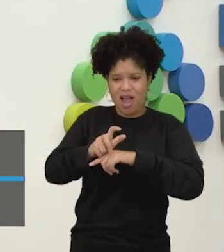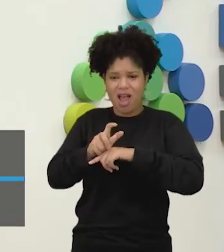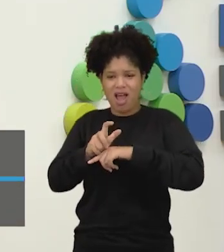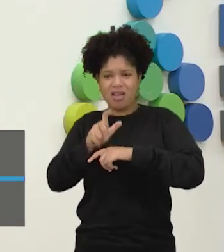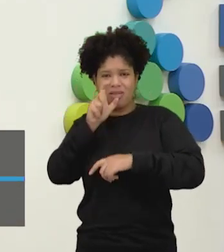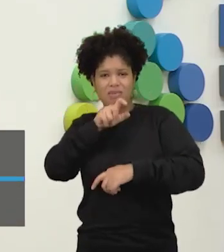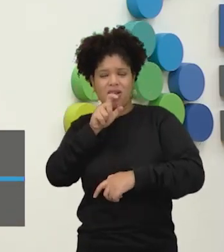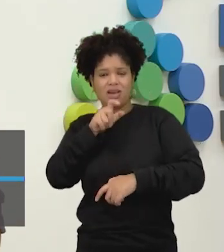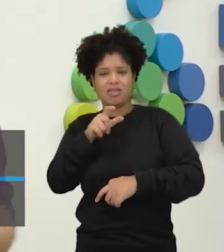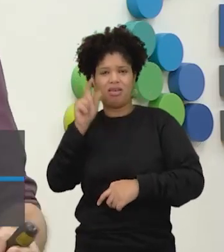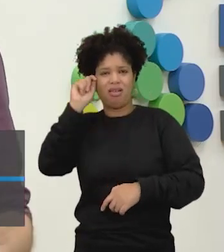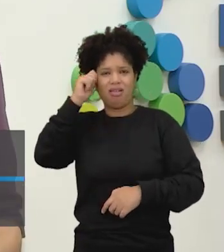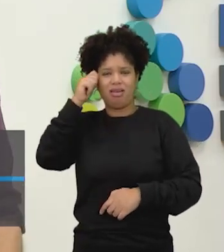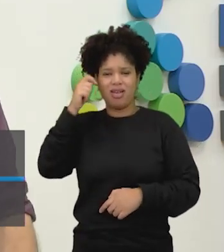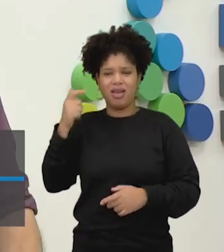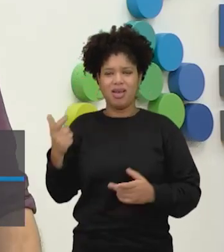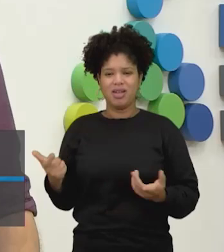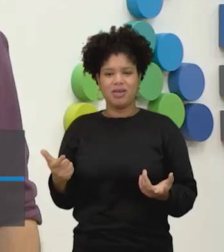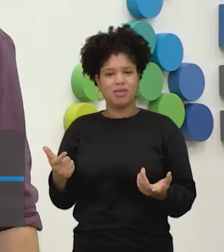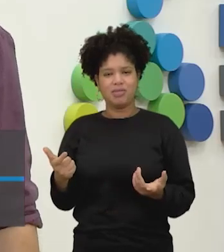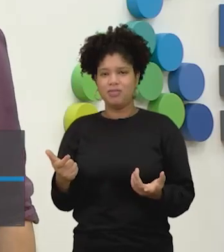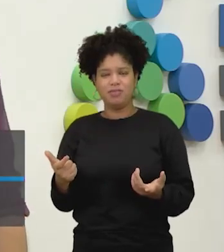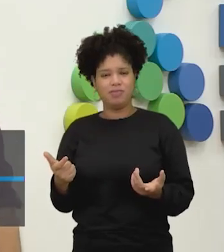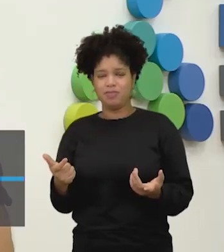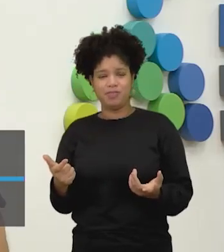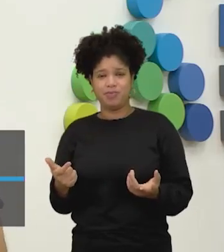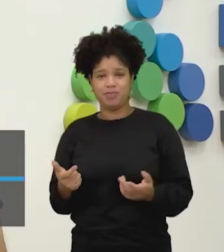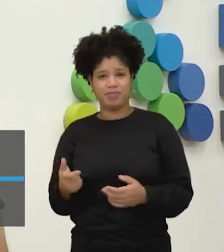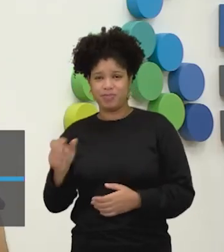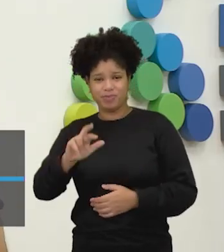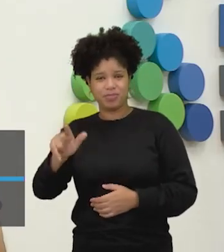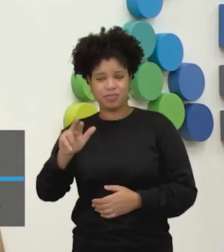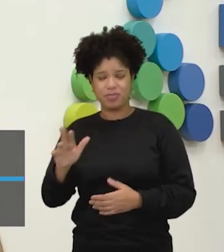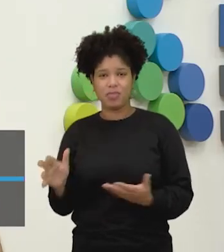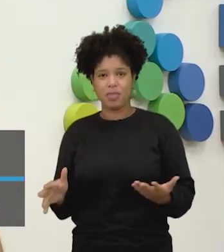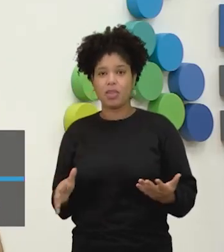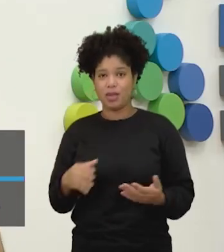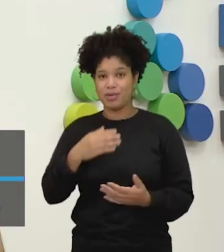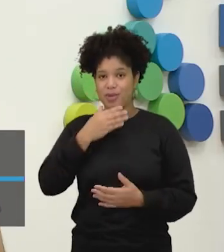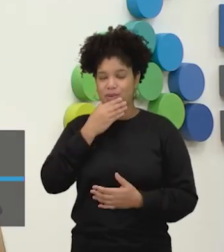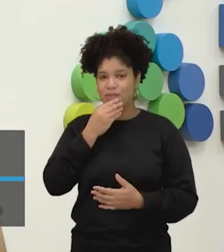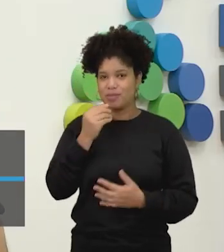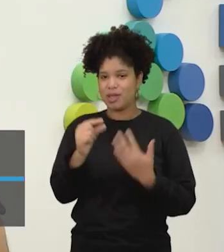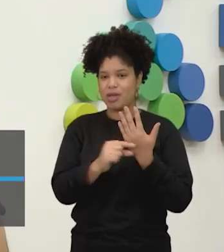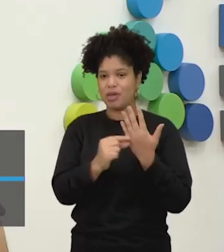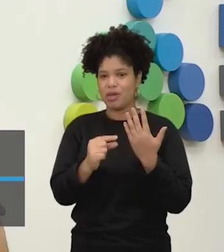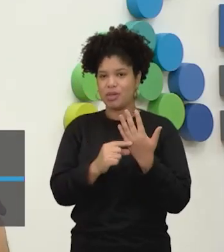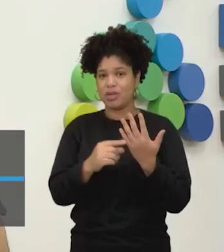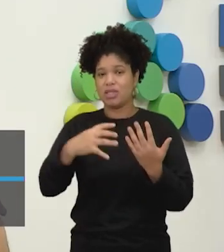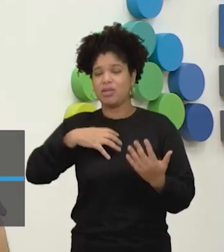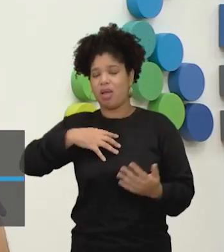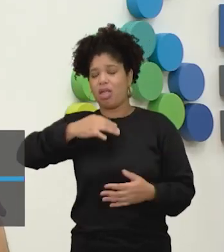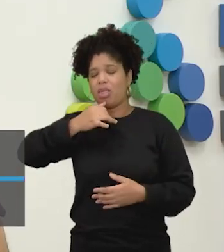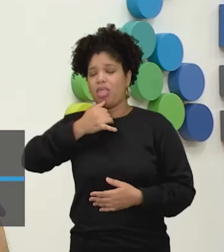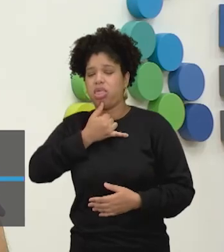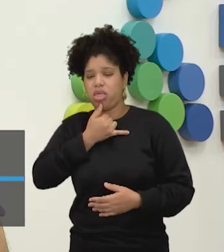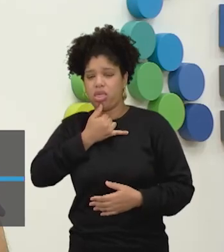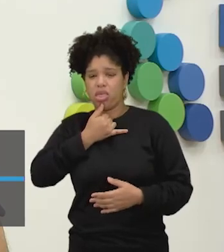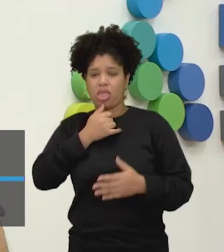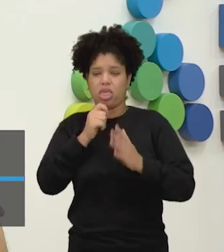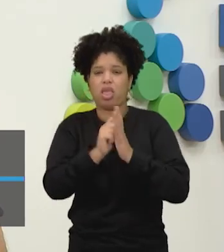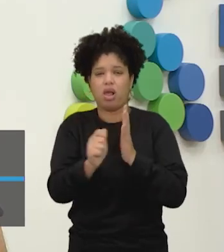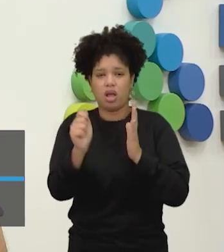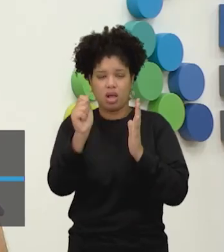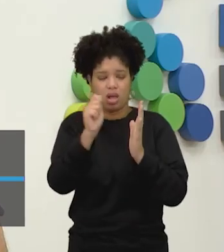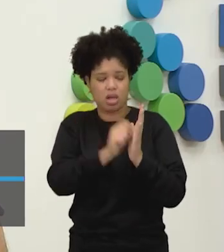Assim, não, não. E o Augusto dos Anjos é interessante porque ele traz toda essa tristeza, essa depressão, e ele